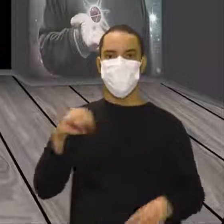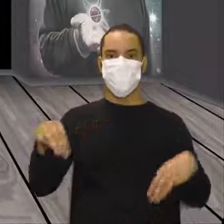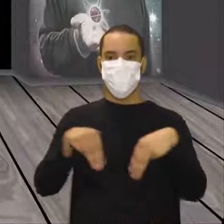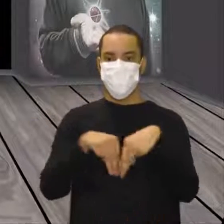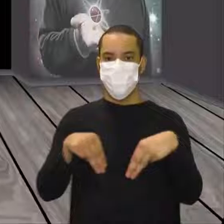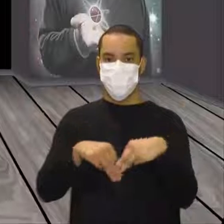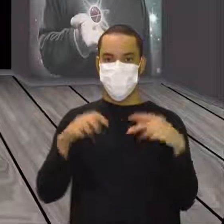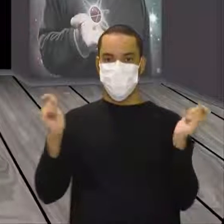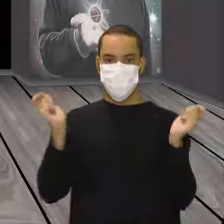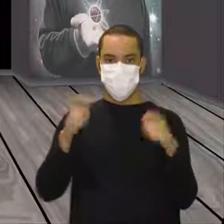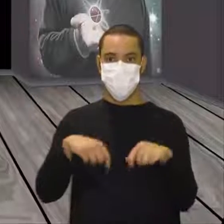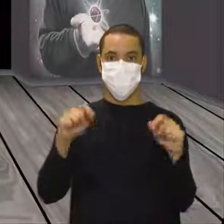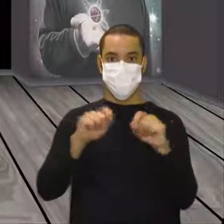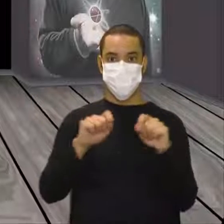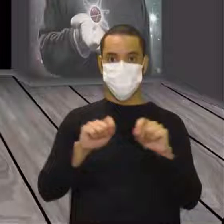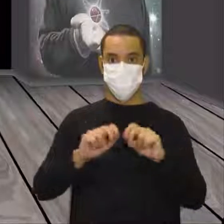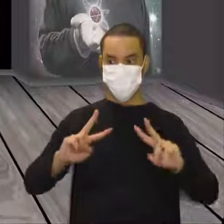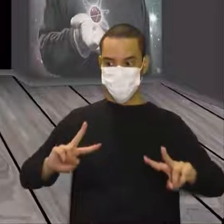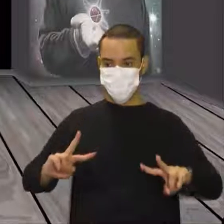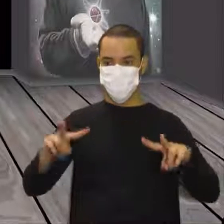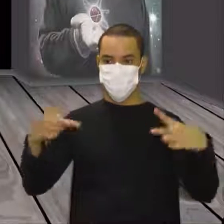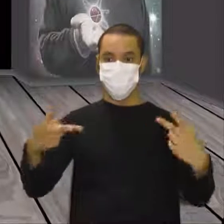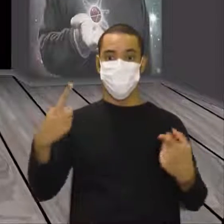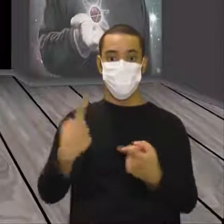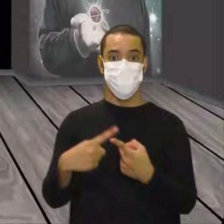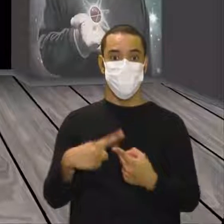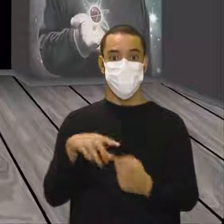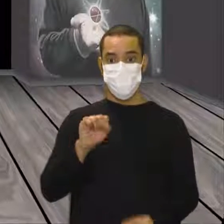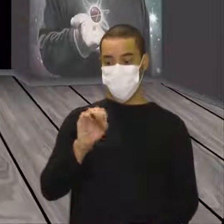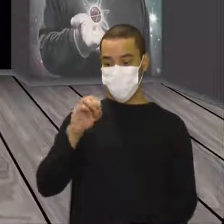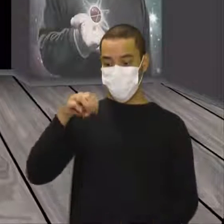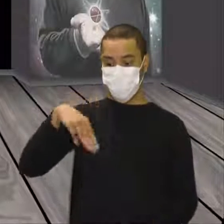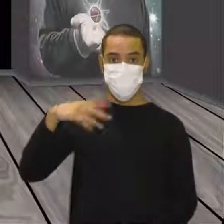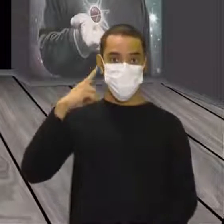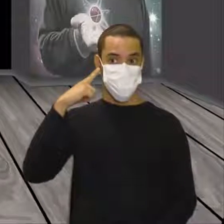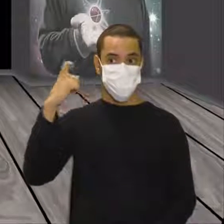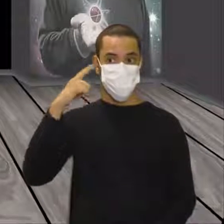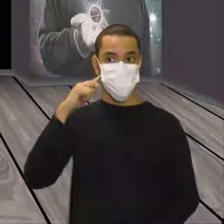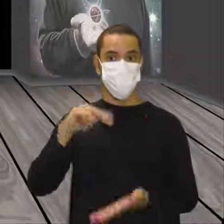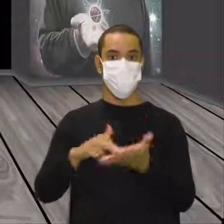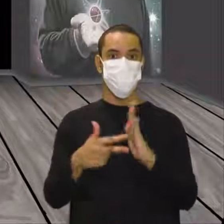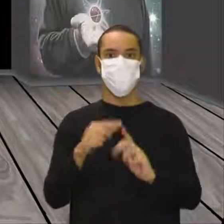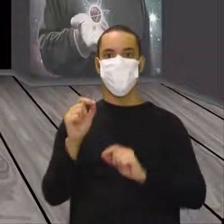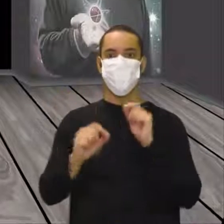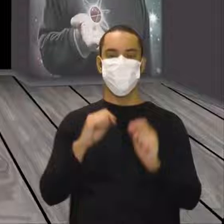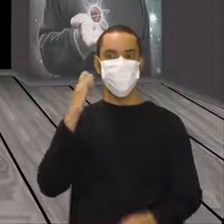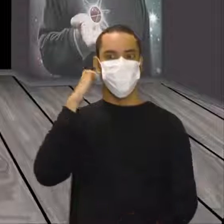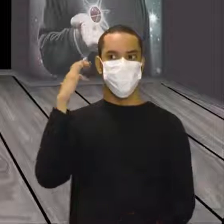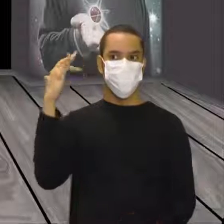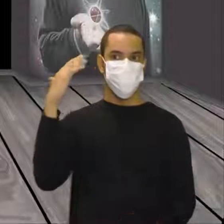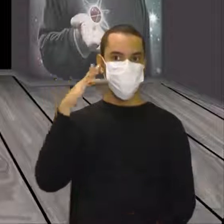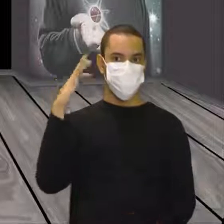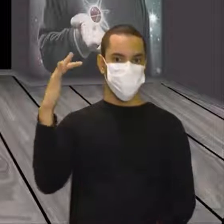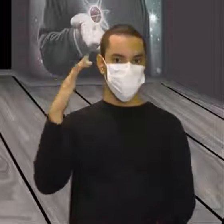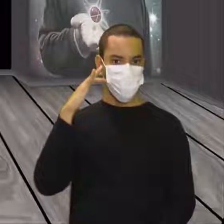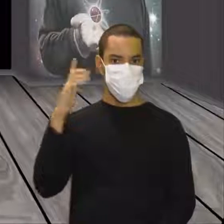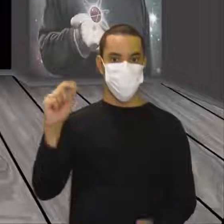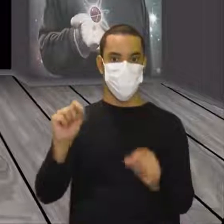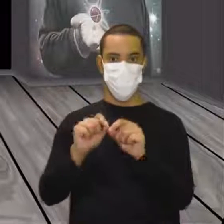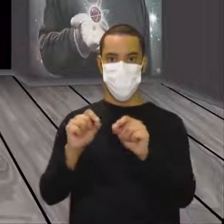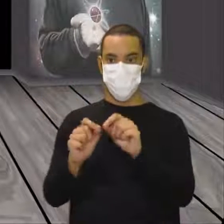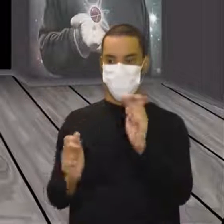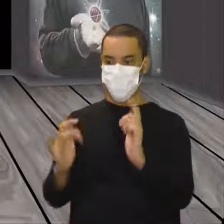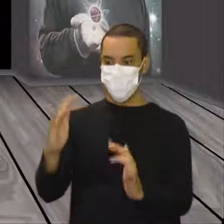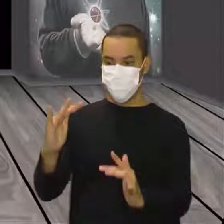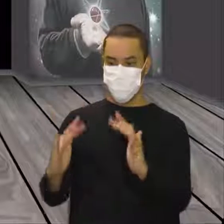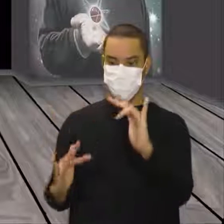que transmita, né? Porque o som nada mais que ondas, pulsos elétricos que vai fazer vibrar aquela membrana ali